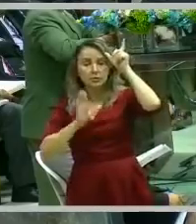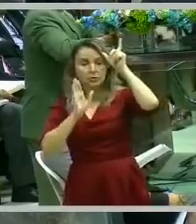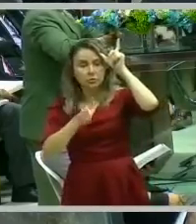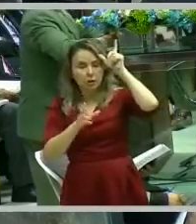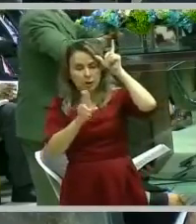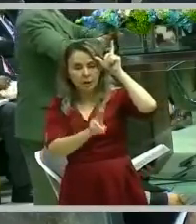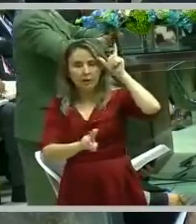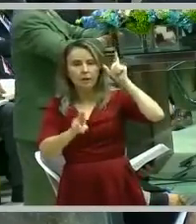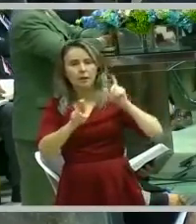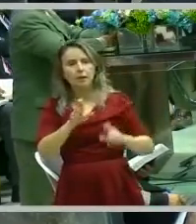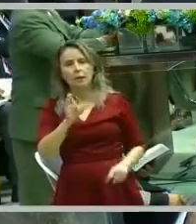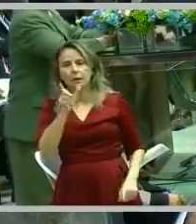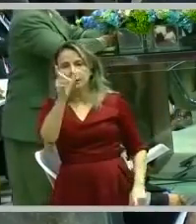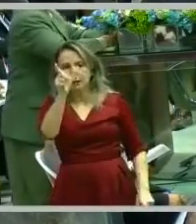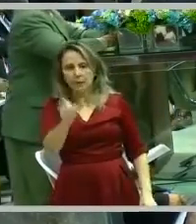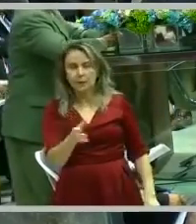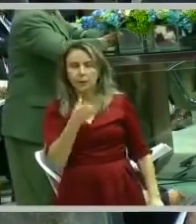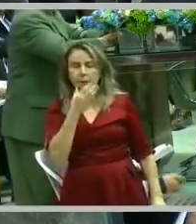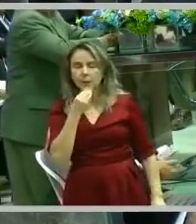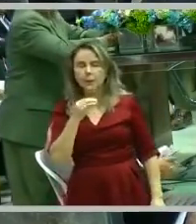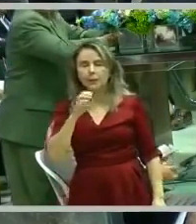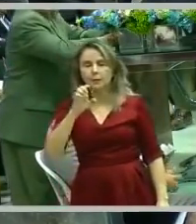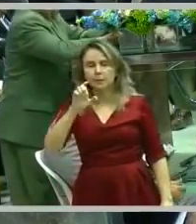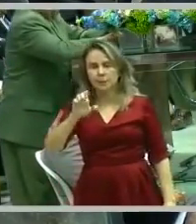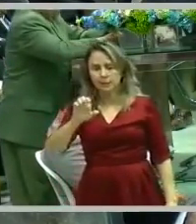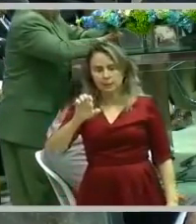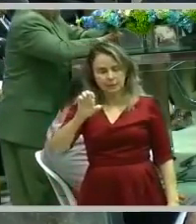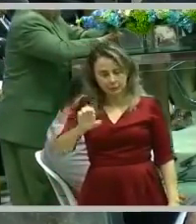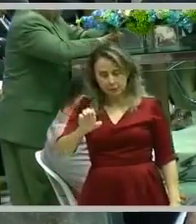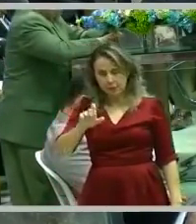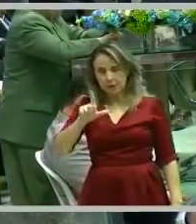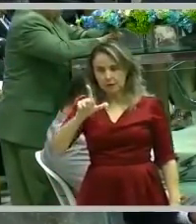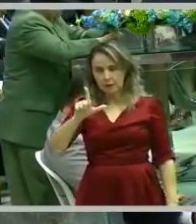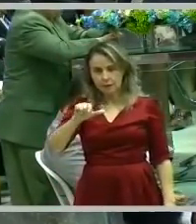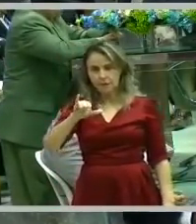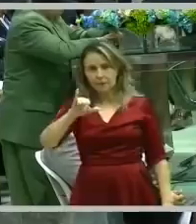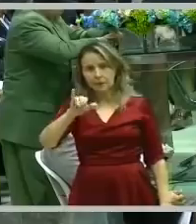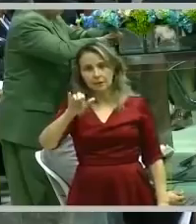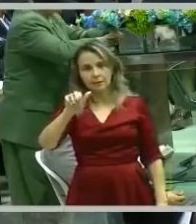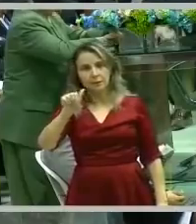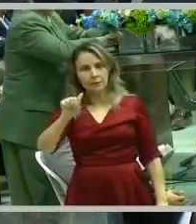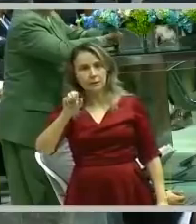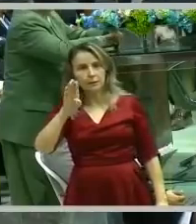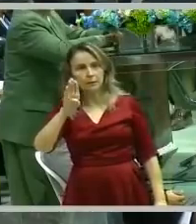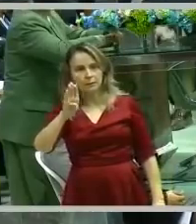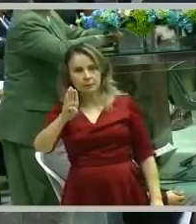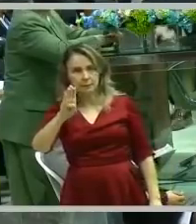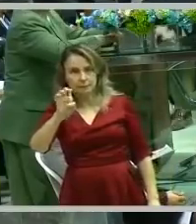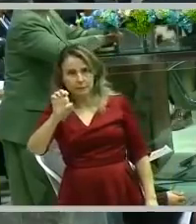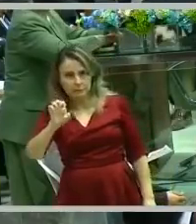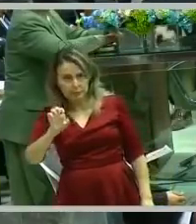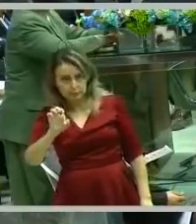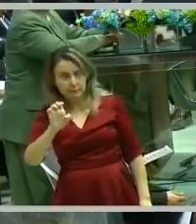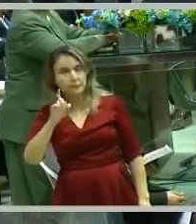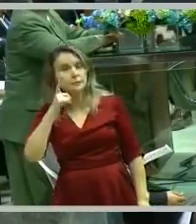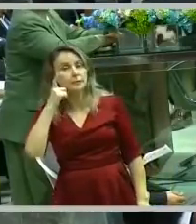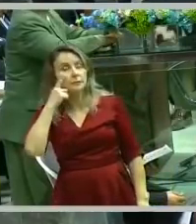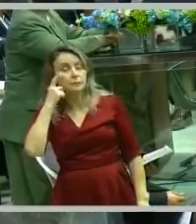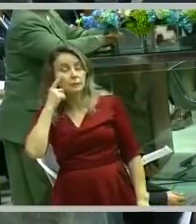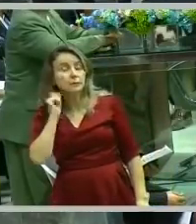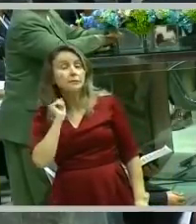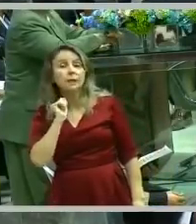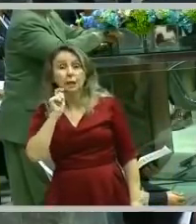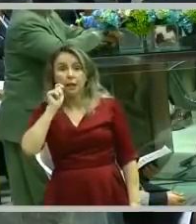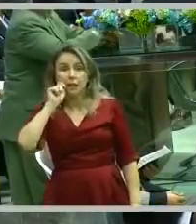amados irmãos, no capítulo 17, quando Davi foi levar pão para os seus irmãos, o que foi que